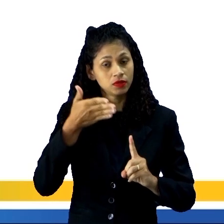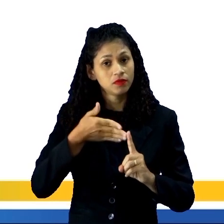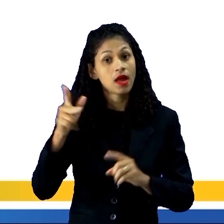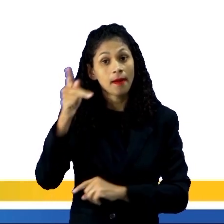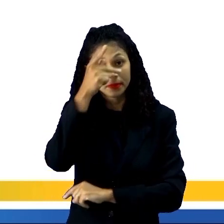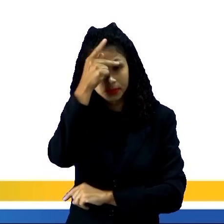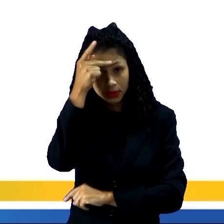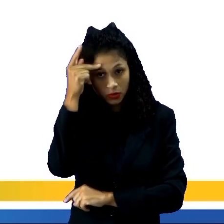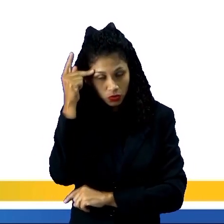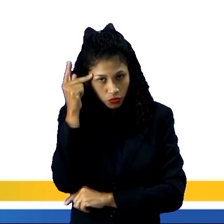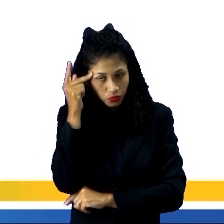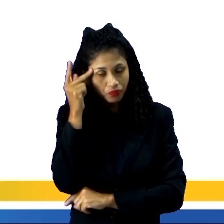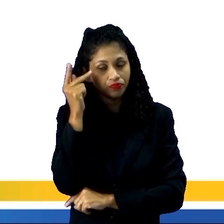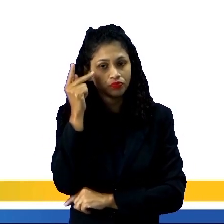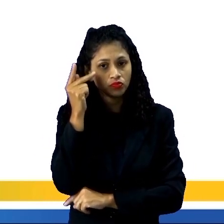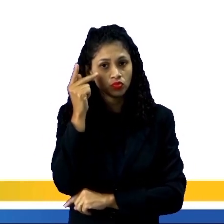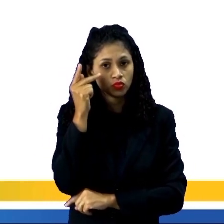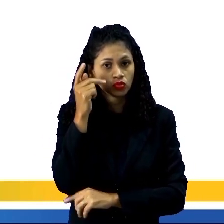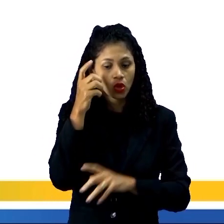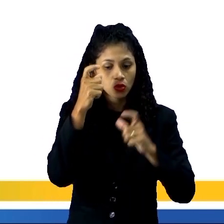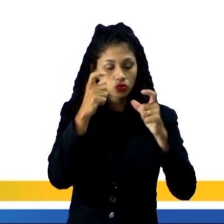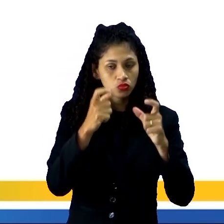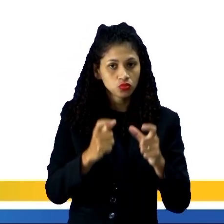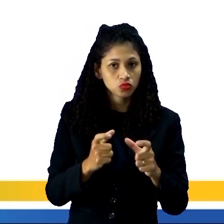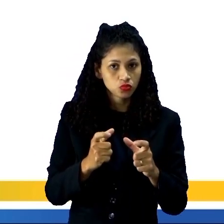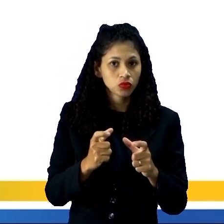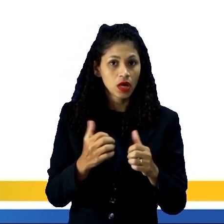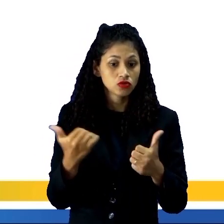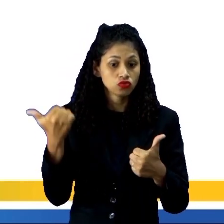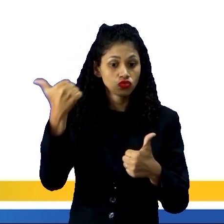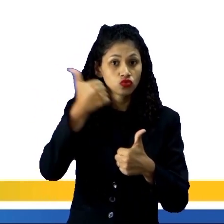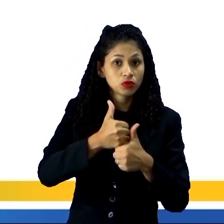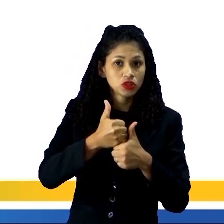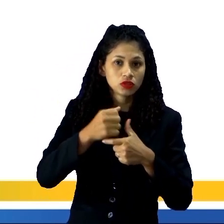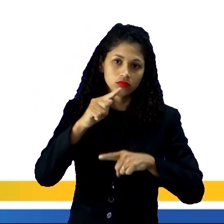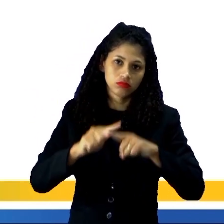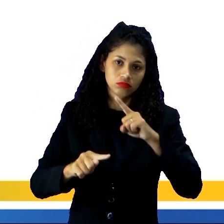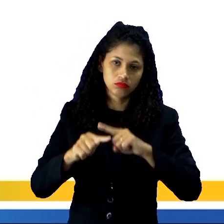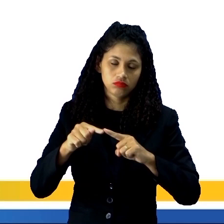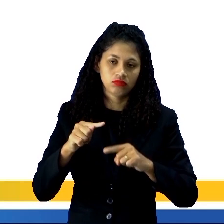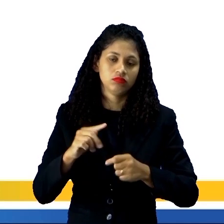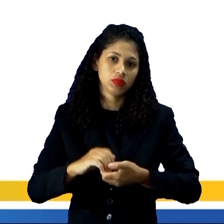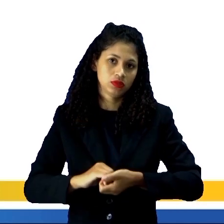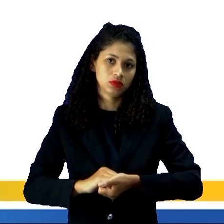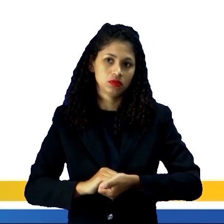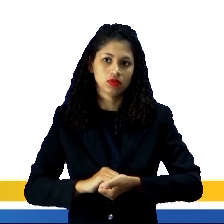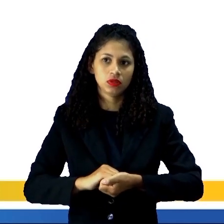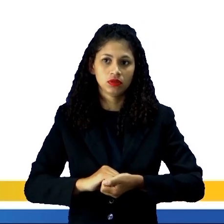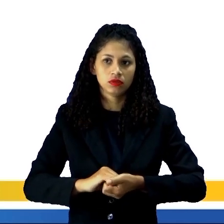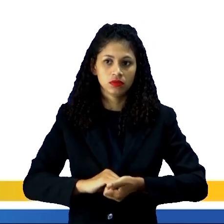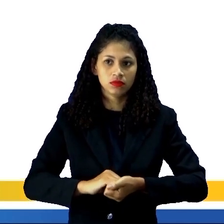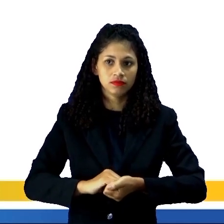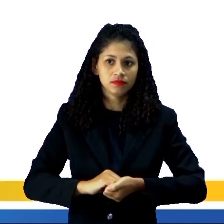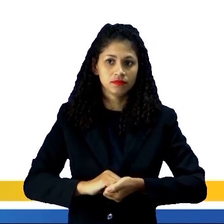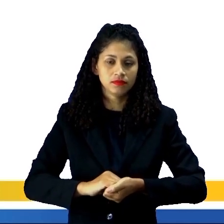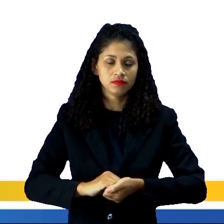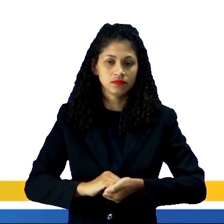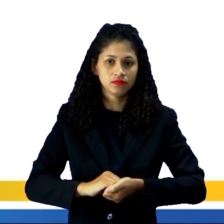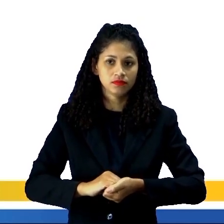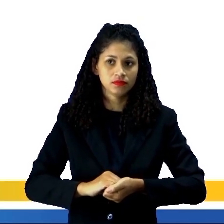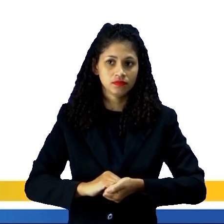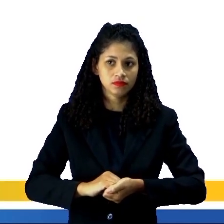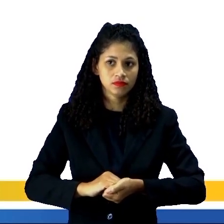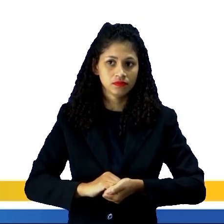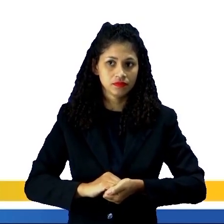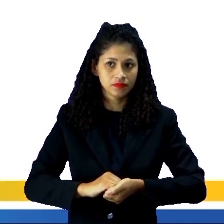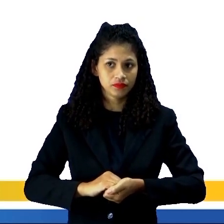a pessoas, né, no lugar do objeto. When it comes after a noun, name or pronoun, and can